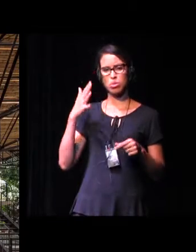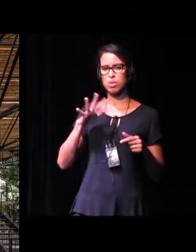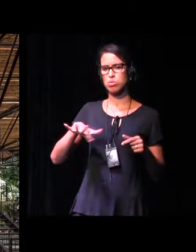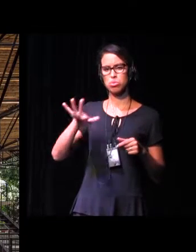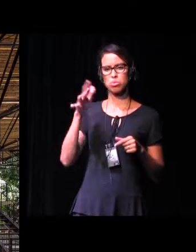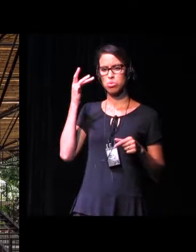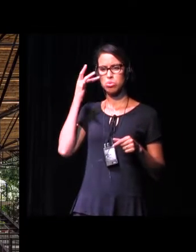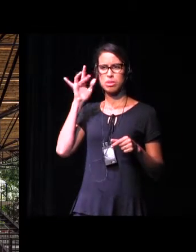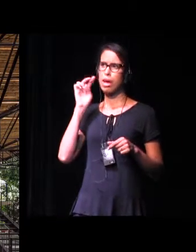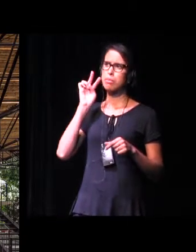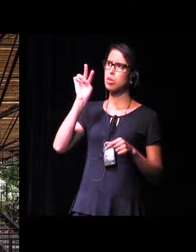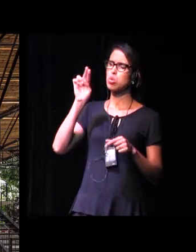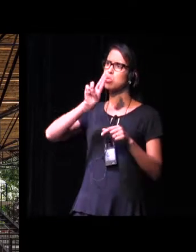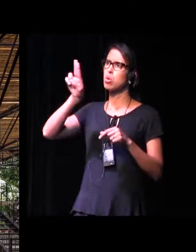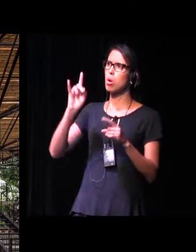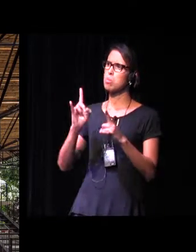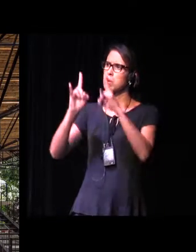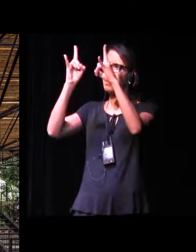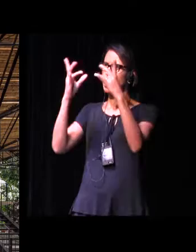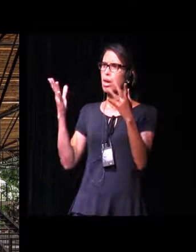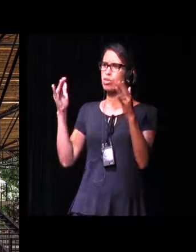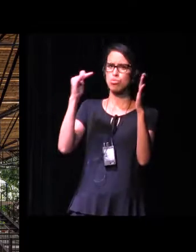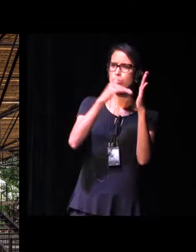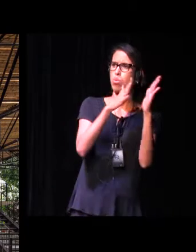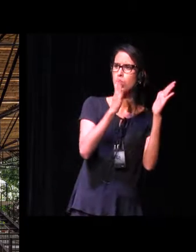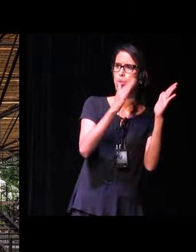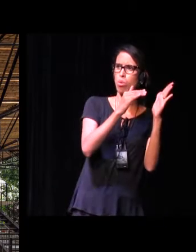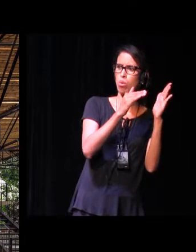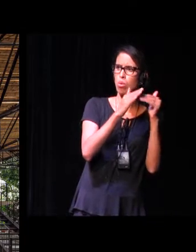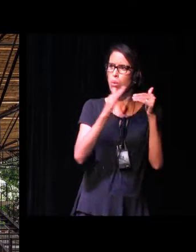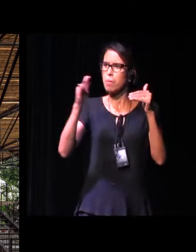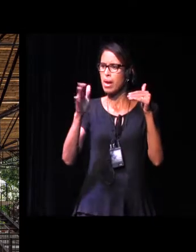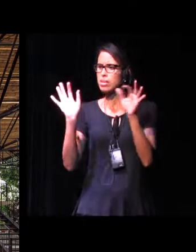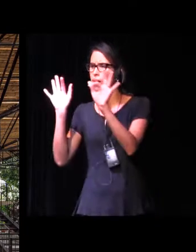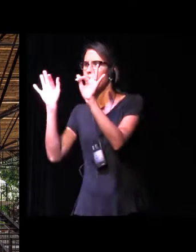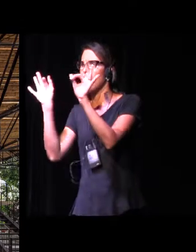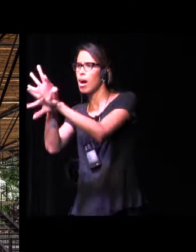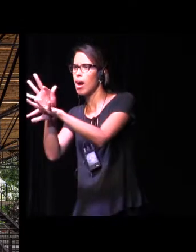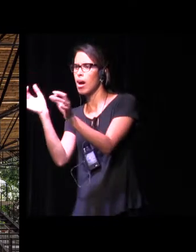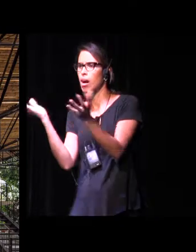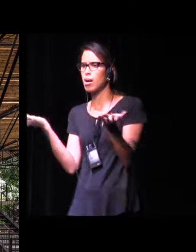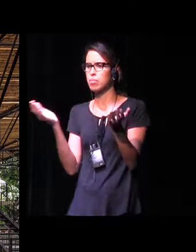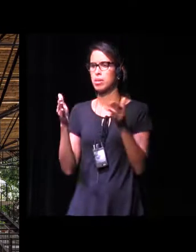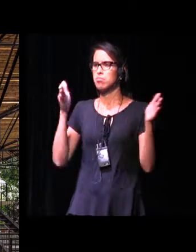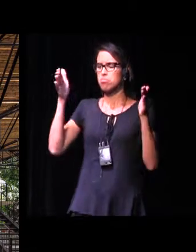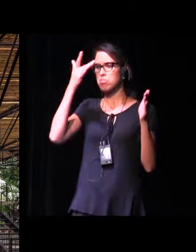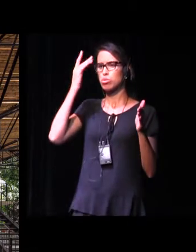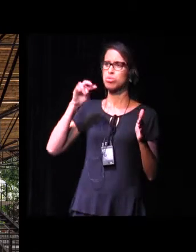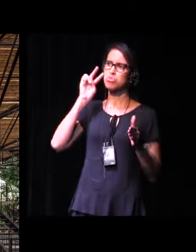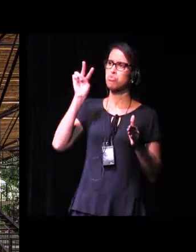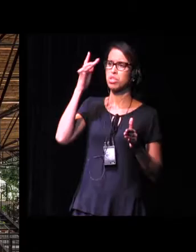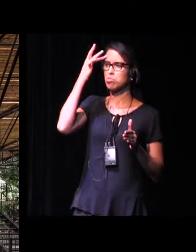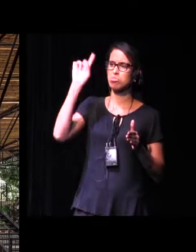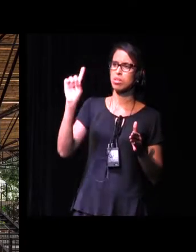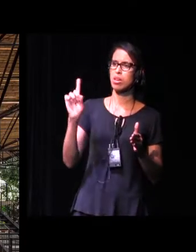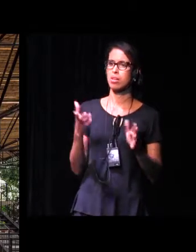comum. Essa sacada, essa permeabilidade, as pessoas não sabem como se chama o prédio, onde